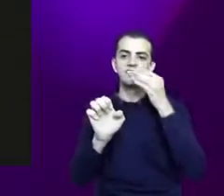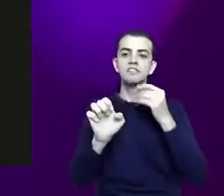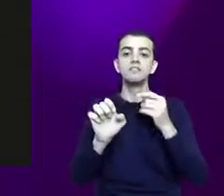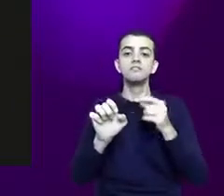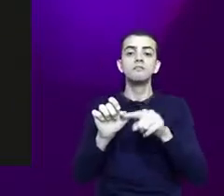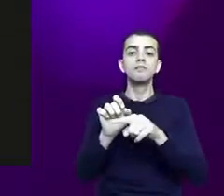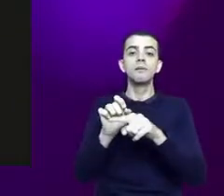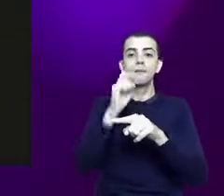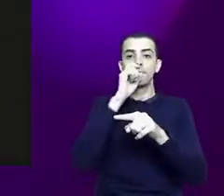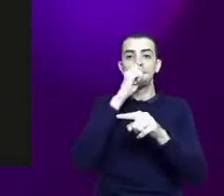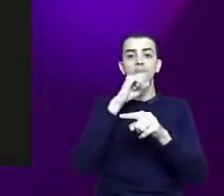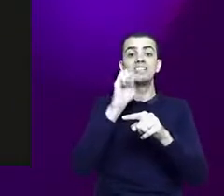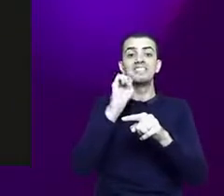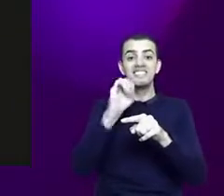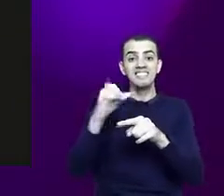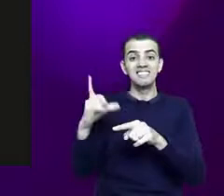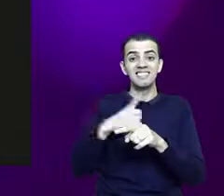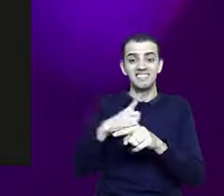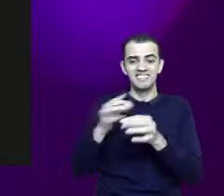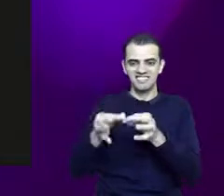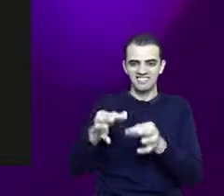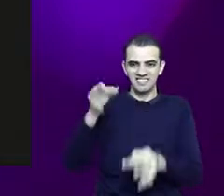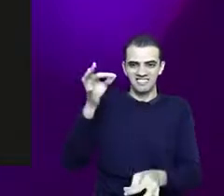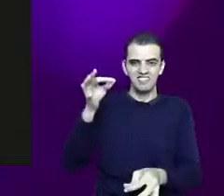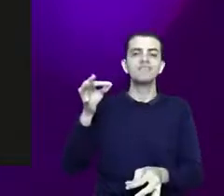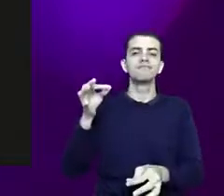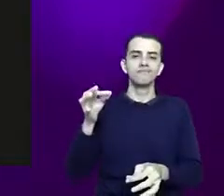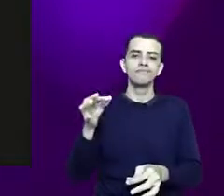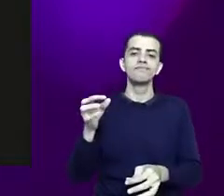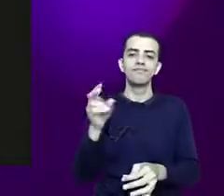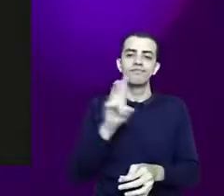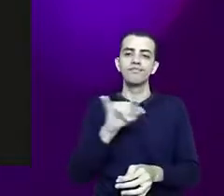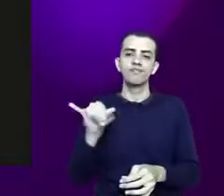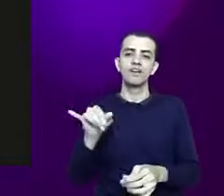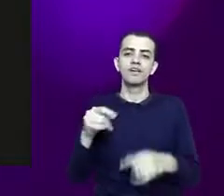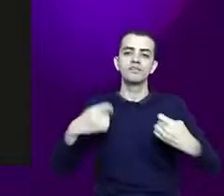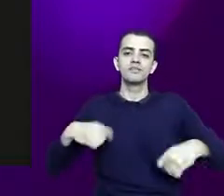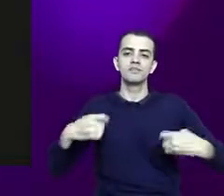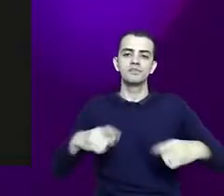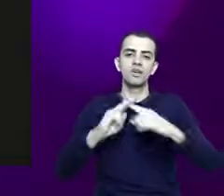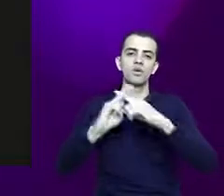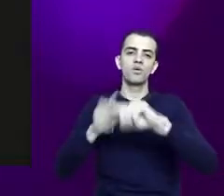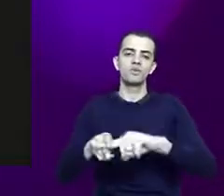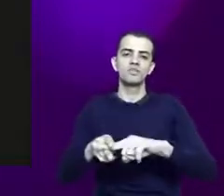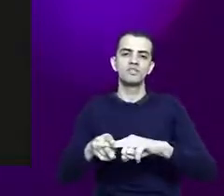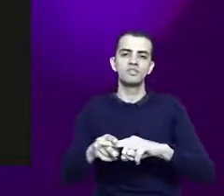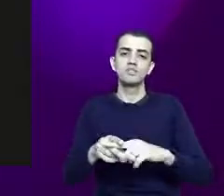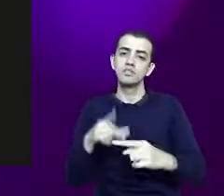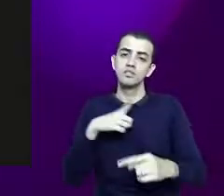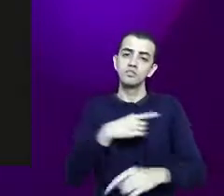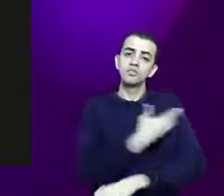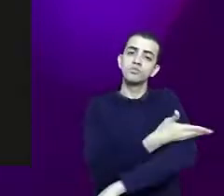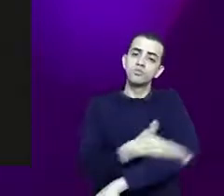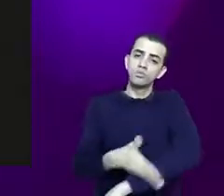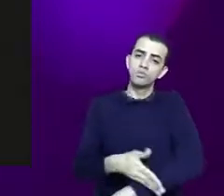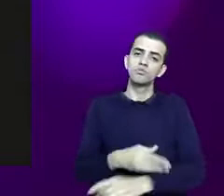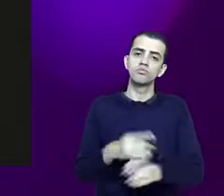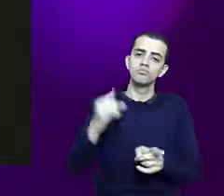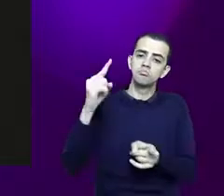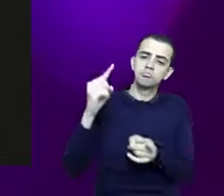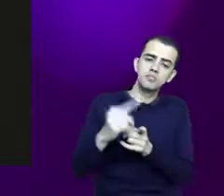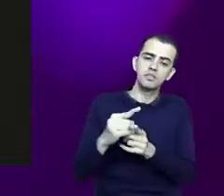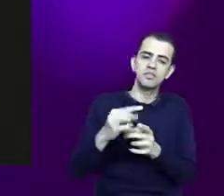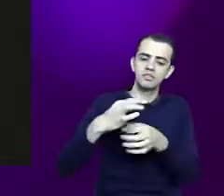ela te impede se você precisar corrigir alguma coisa na versão femoral. Então, eu uso haste pequena,